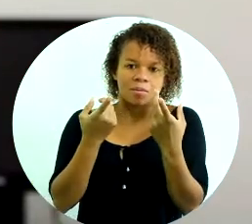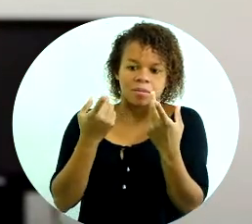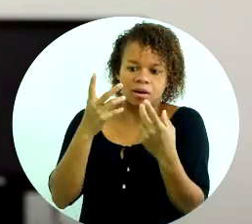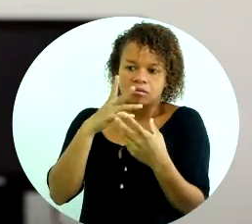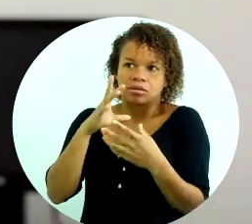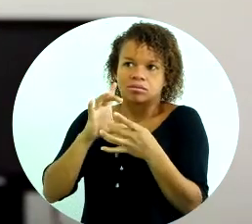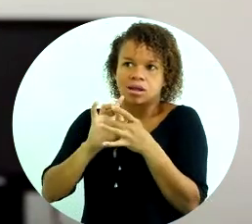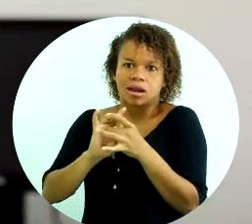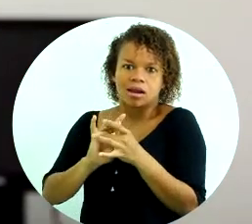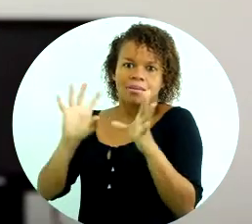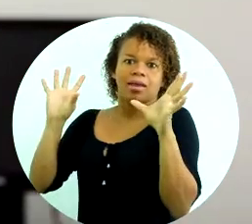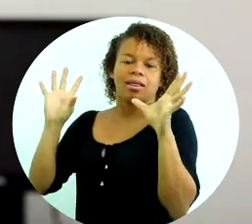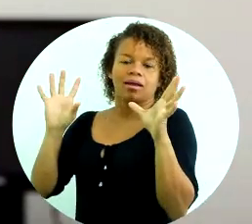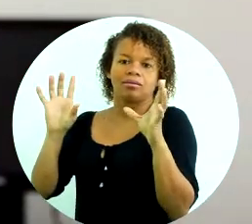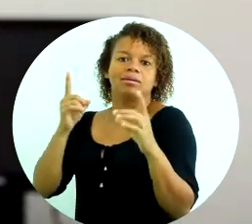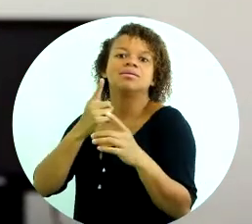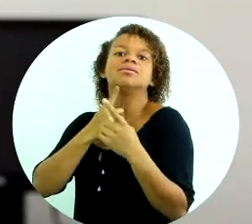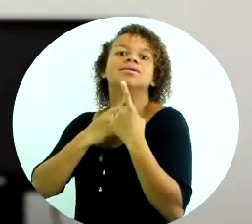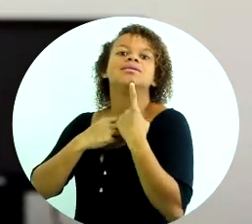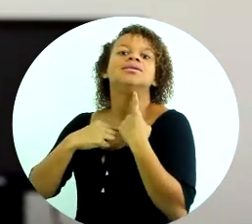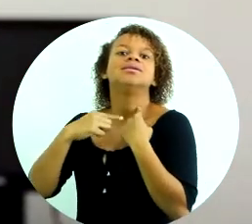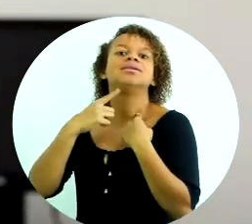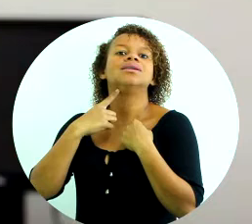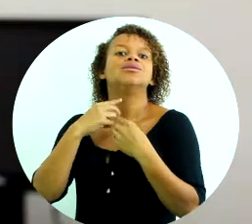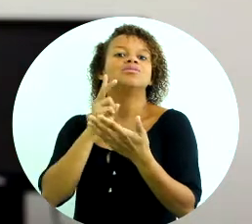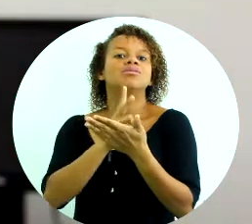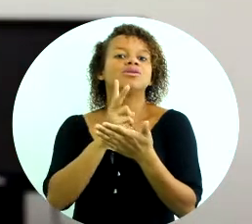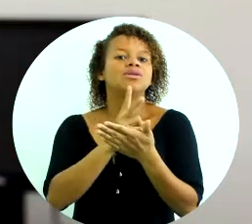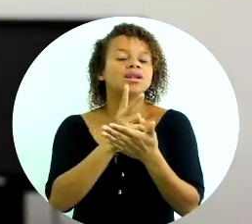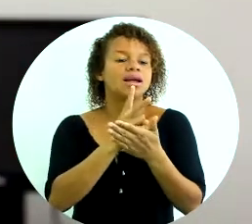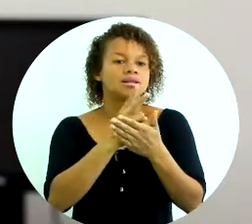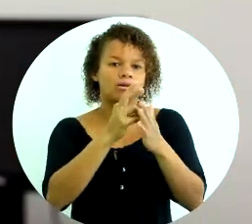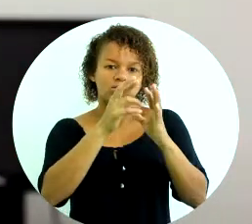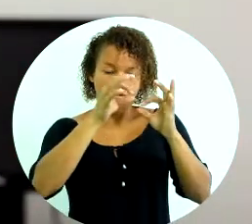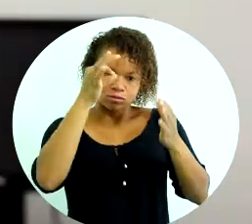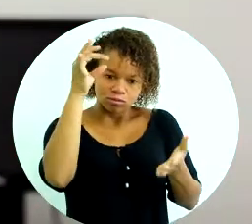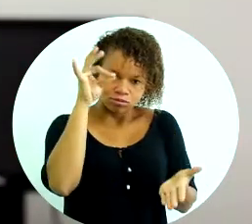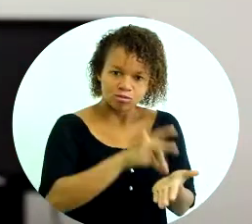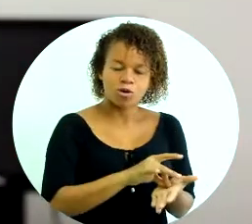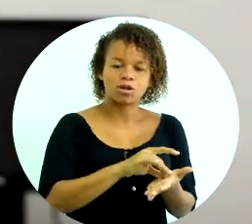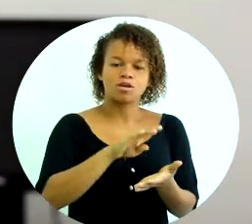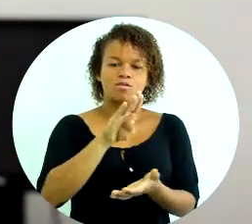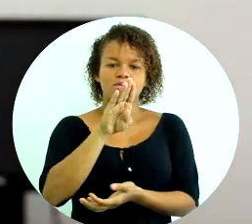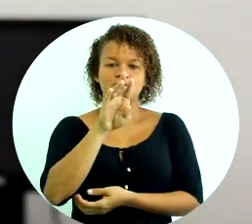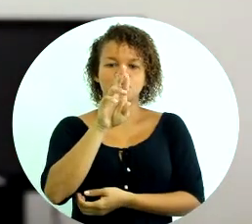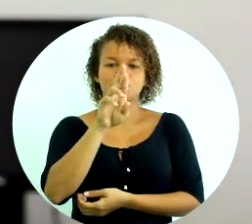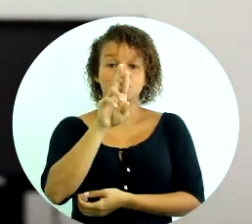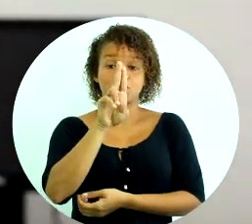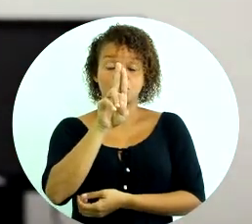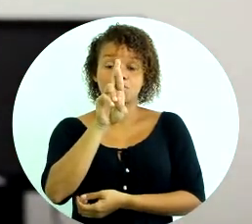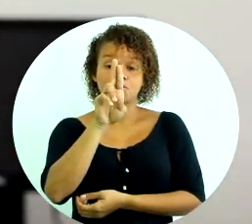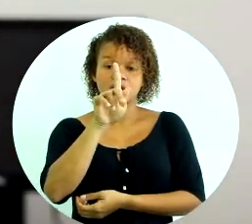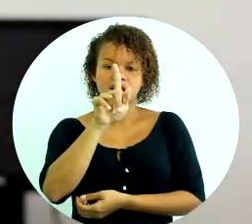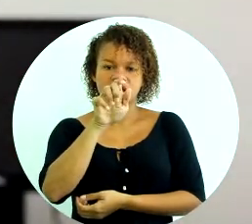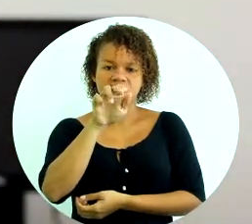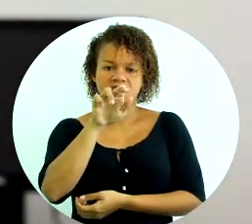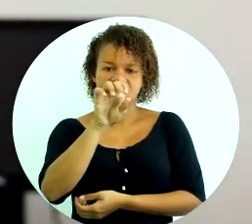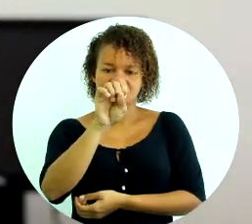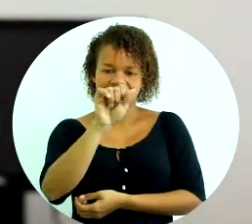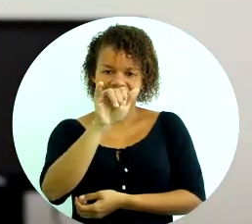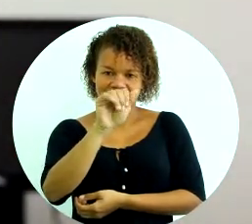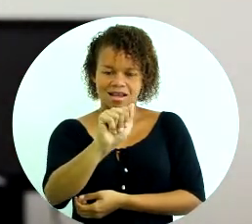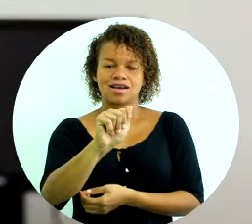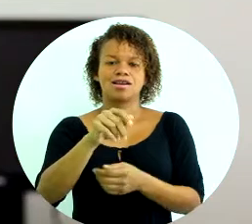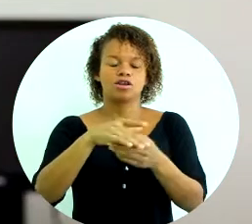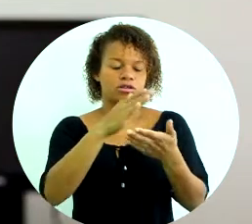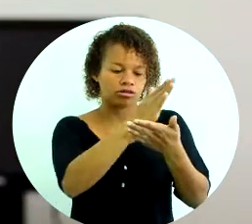Durkheim é com essa harmonia. Ele deseja a manutenção da ordem burguesa, uma sociedade